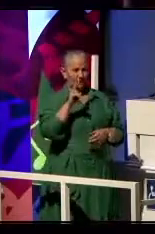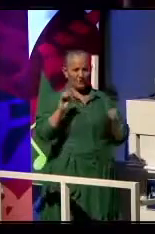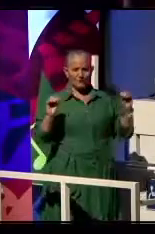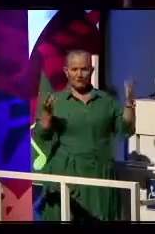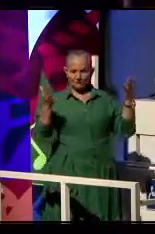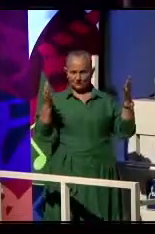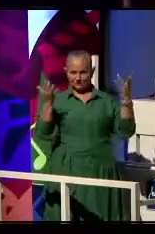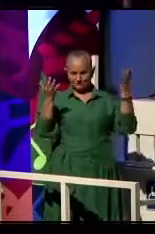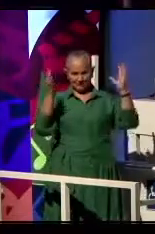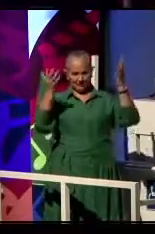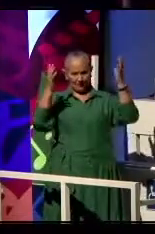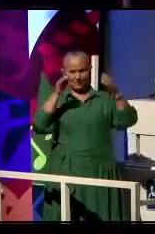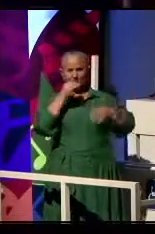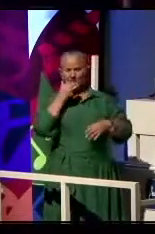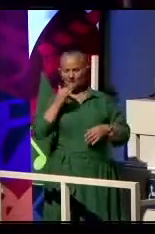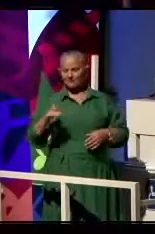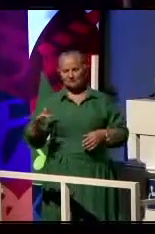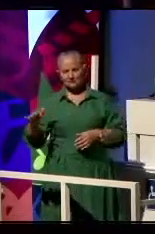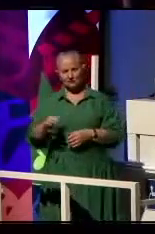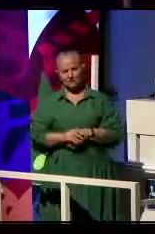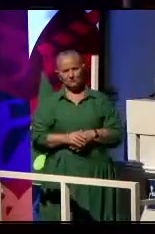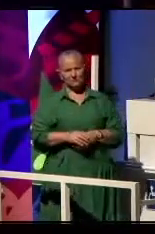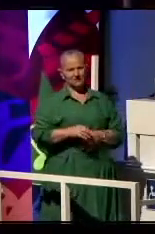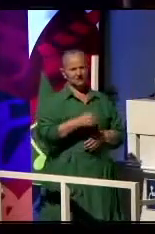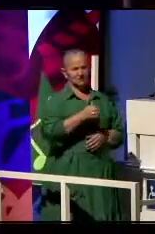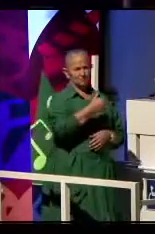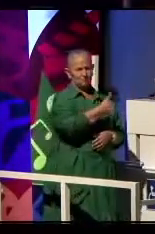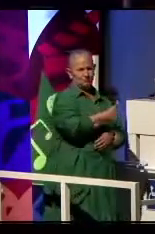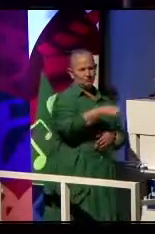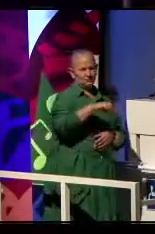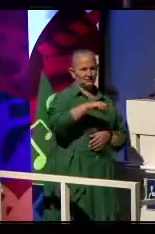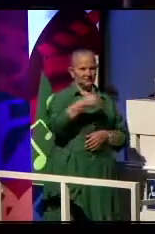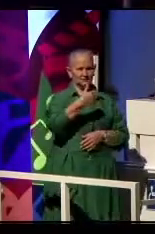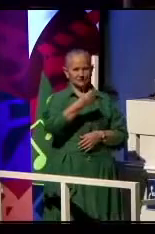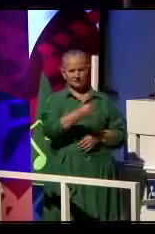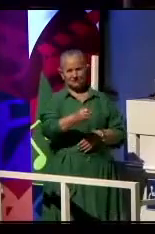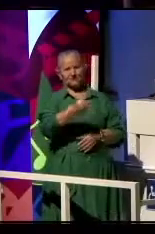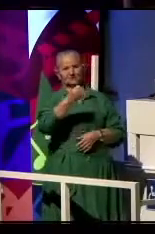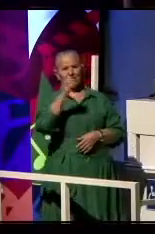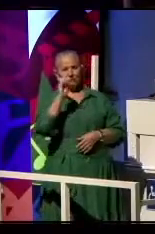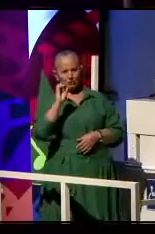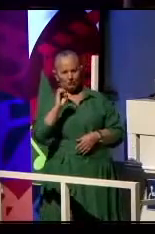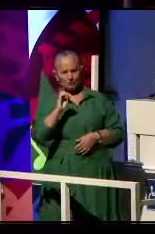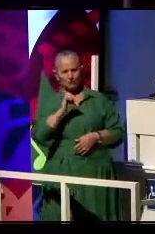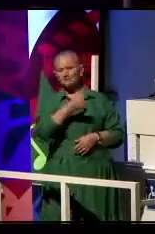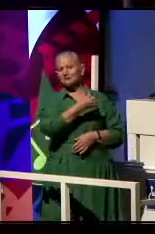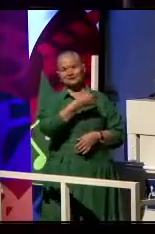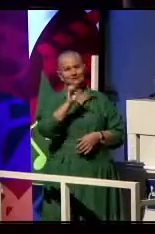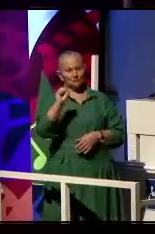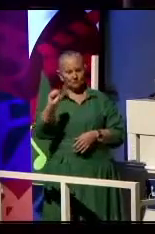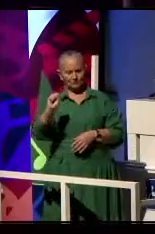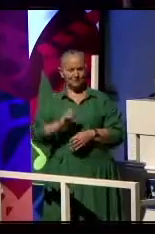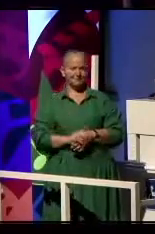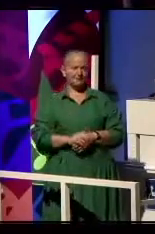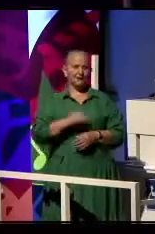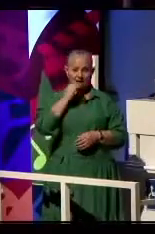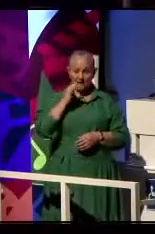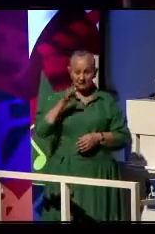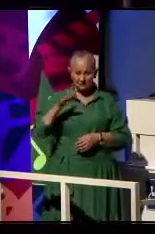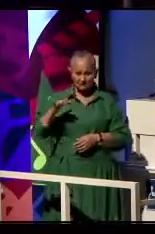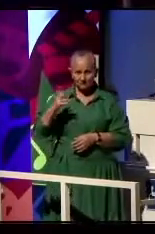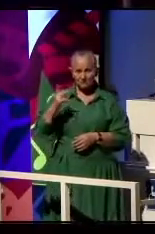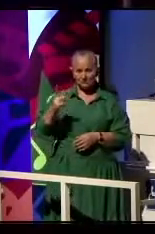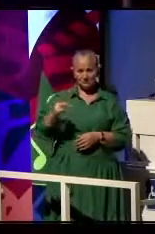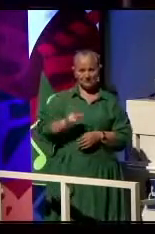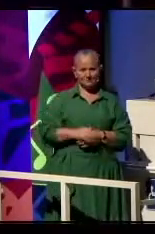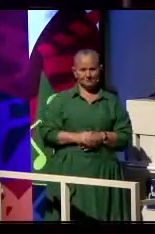do Festival da Canção de 1968, o Milton Nascimento, a música dele foi...